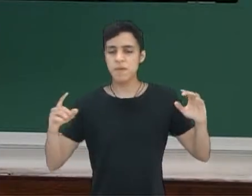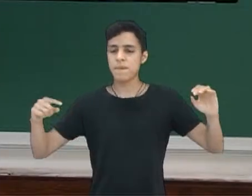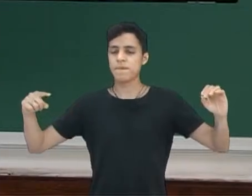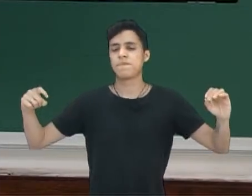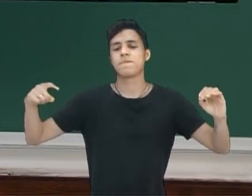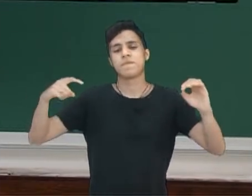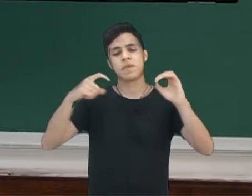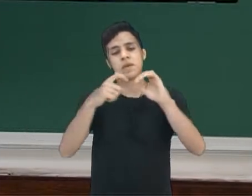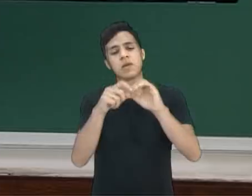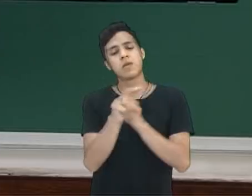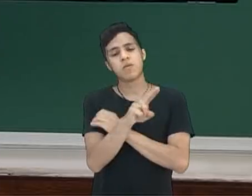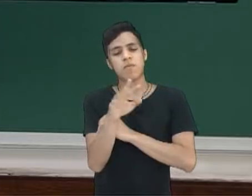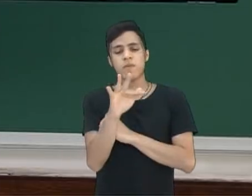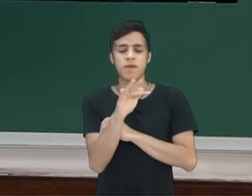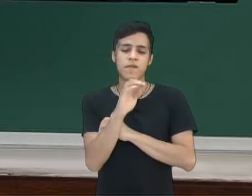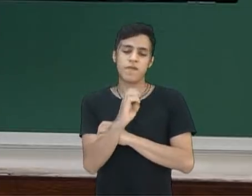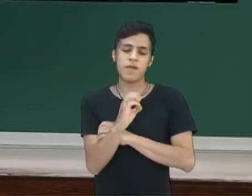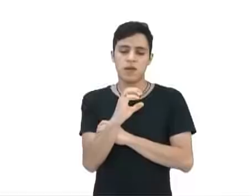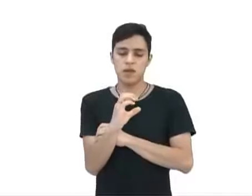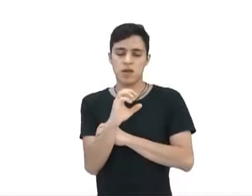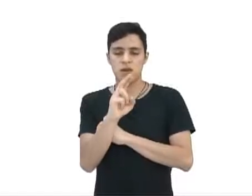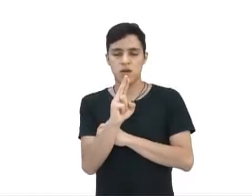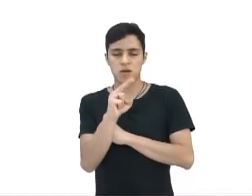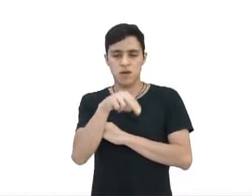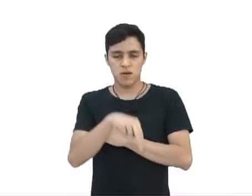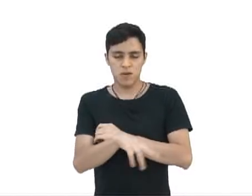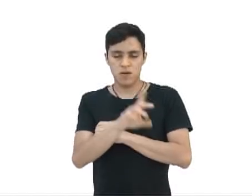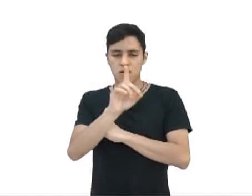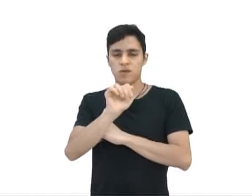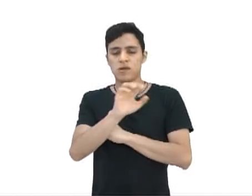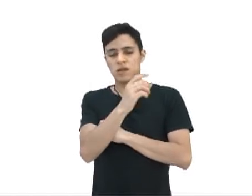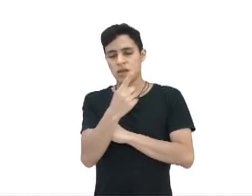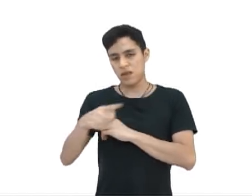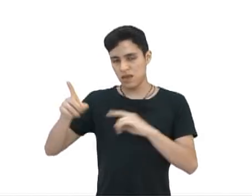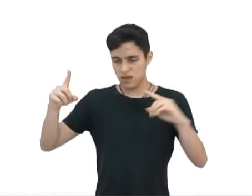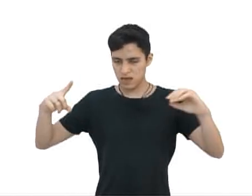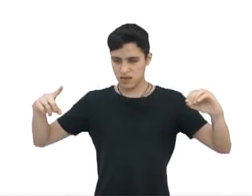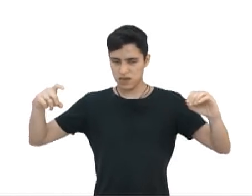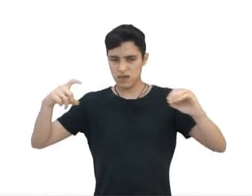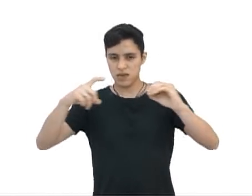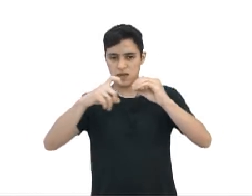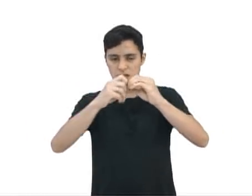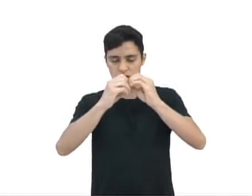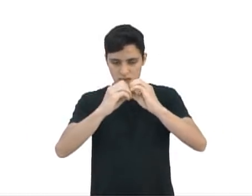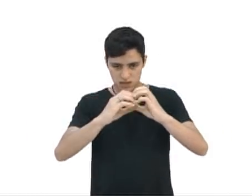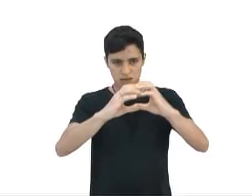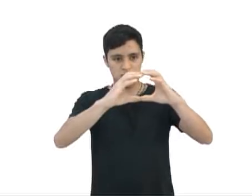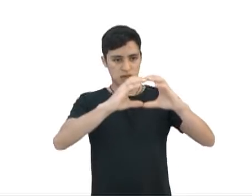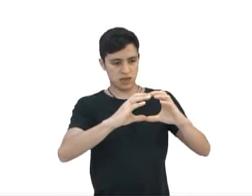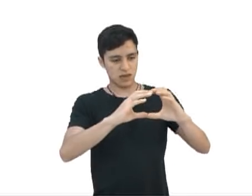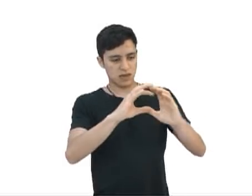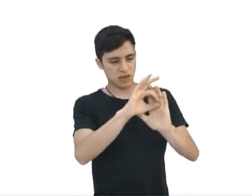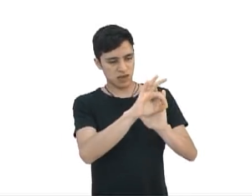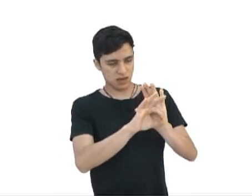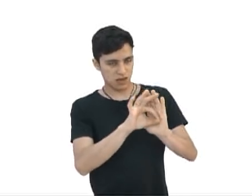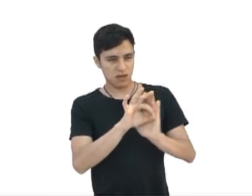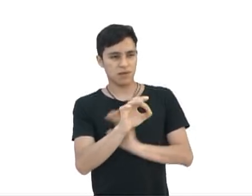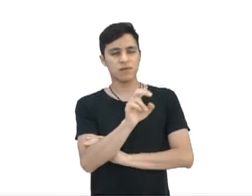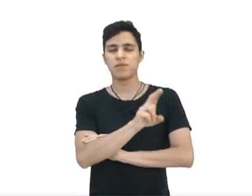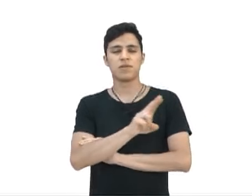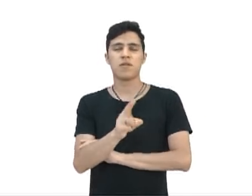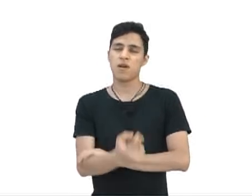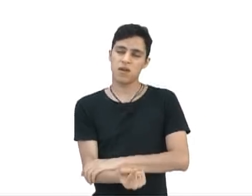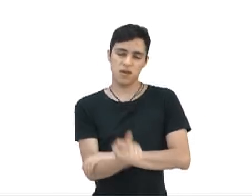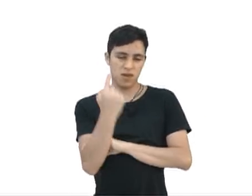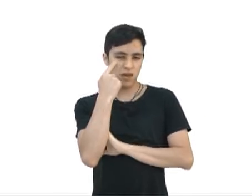gente chama isso de fecundação, tá? Que vai dar origem, por sua vez, a uma célulazinha